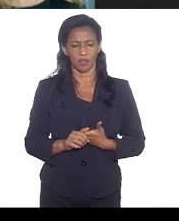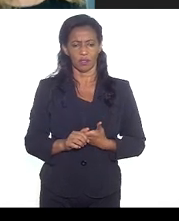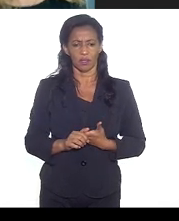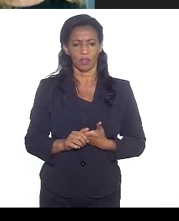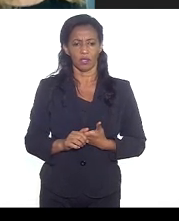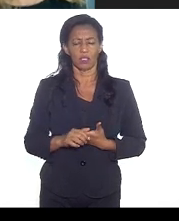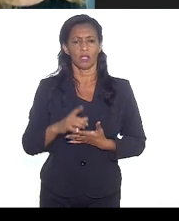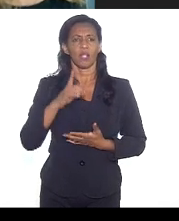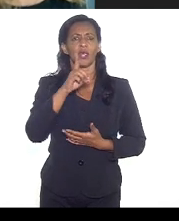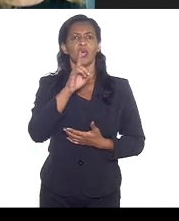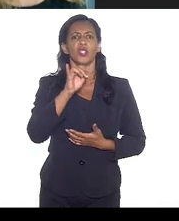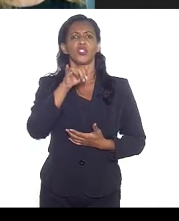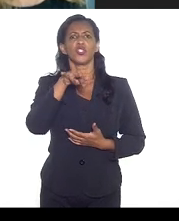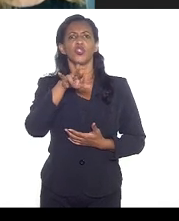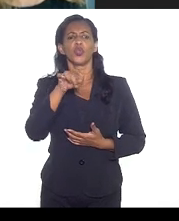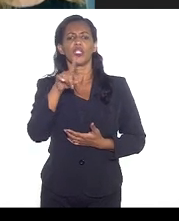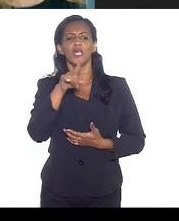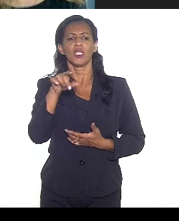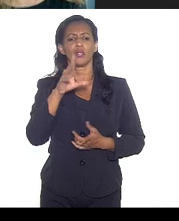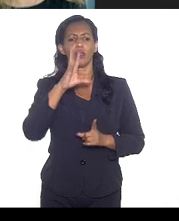deputado Dionísio Lins,